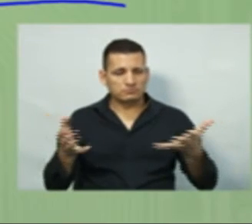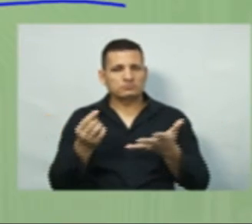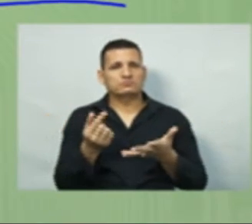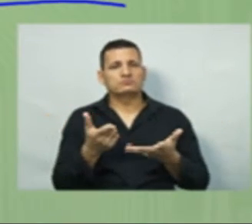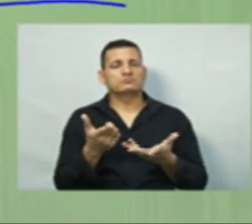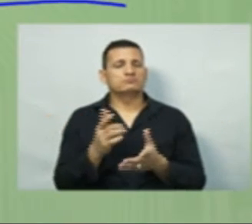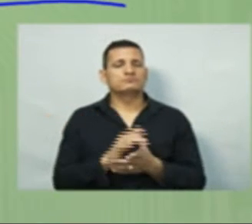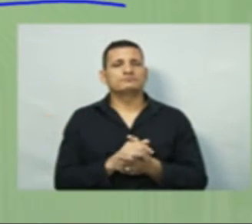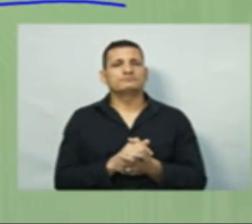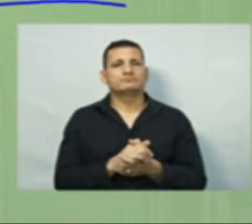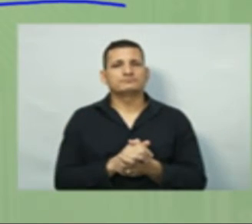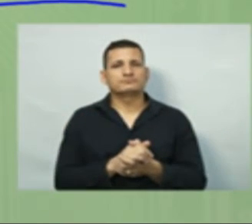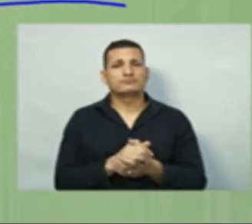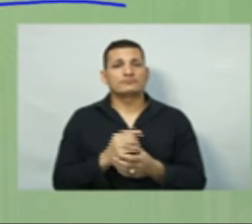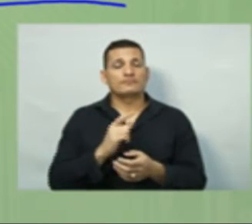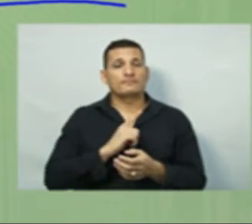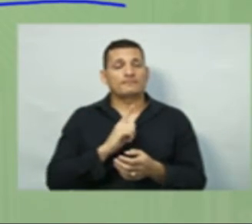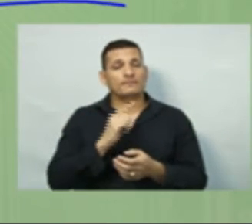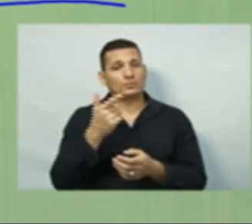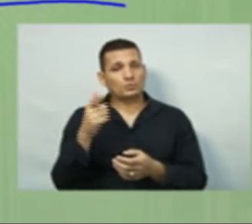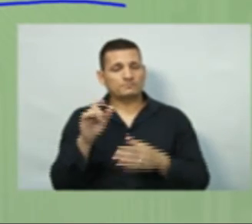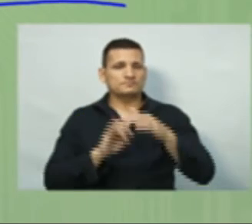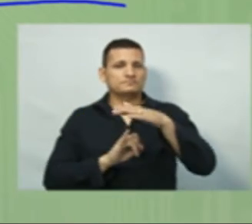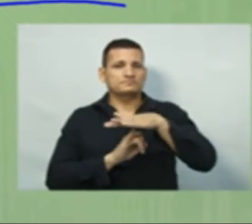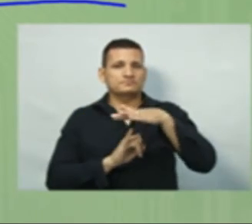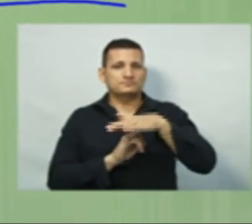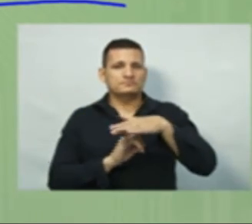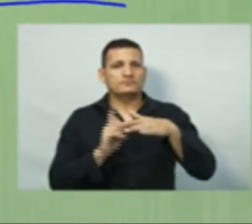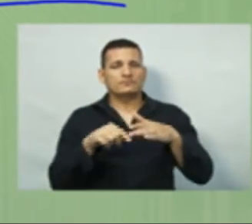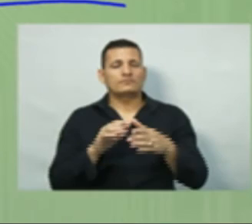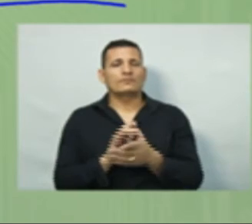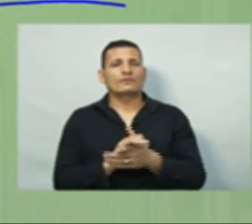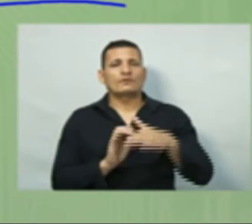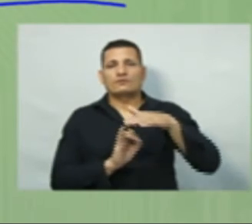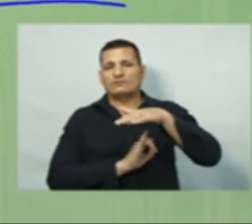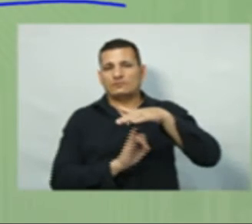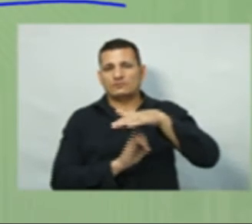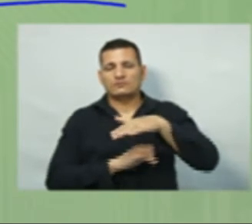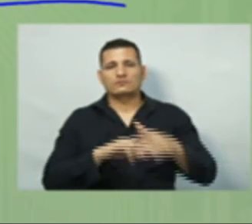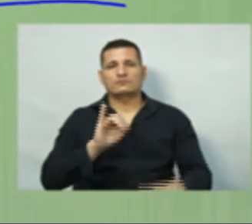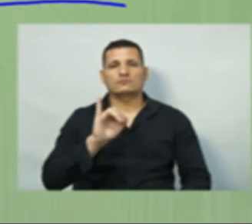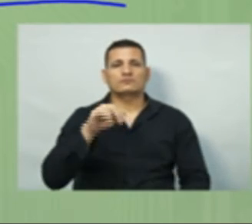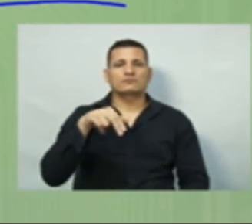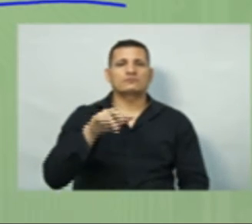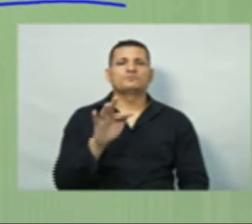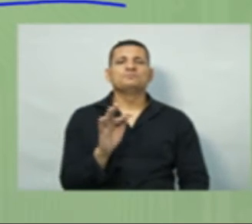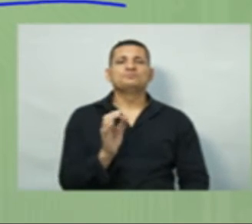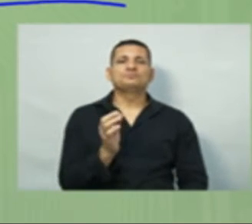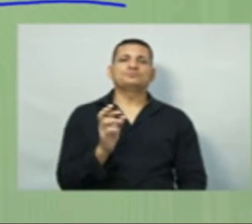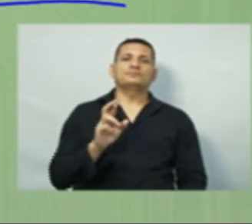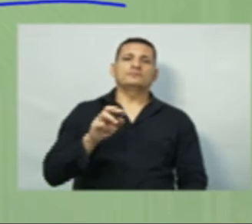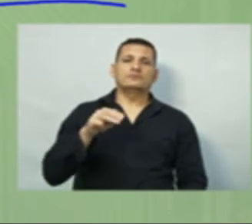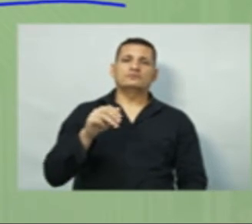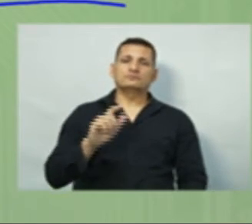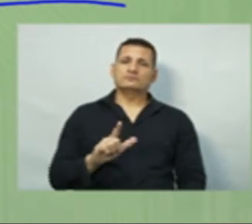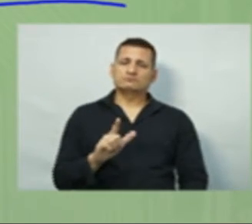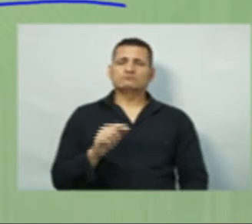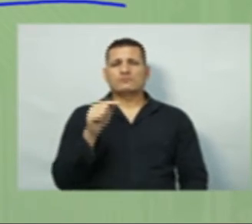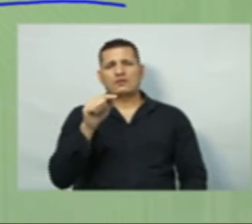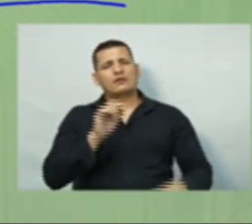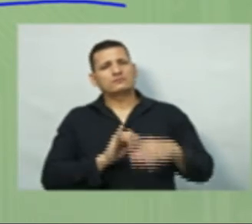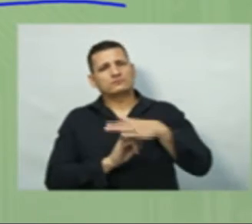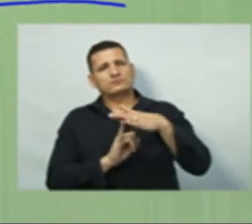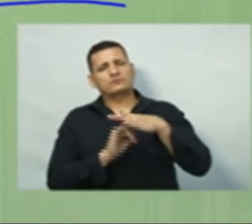específica. E a gente tem outro tipo de instituições, que são as instituições informais, e essas instituições são, por exemplo, o que a gente chama